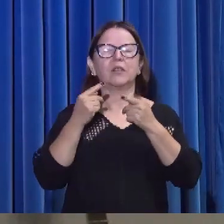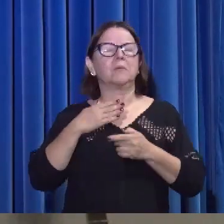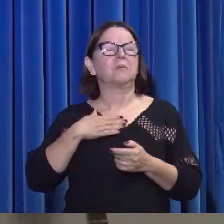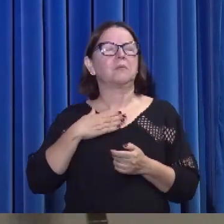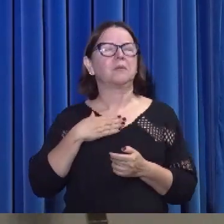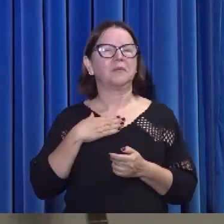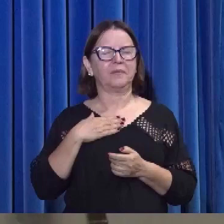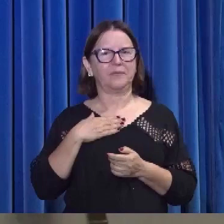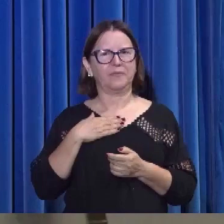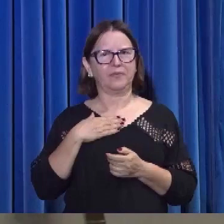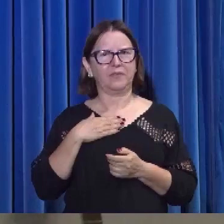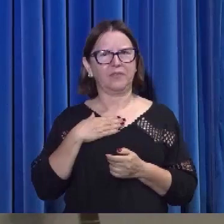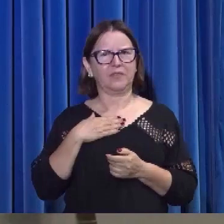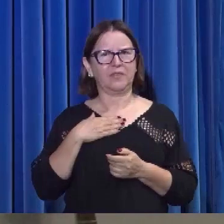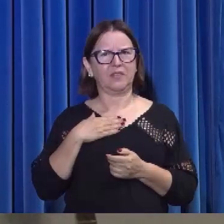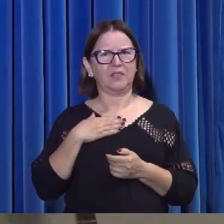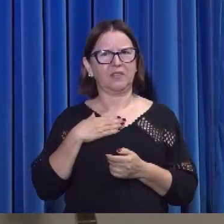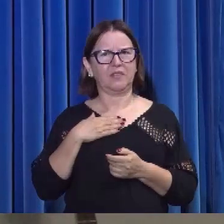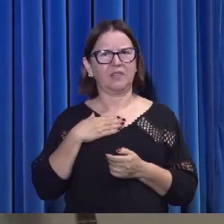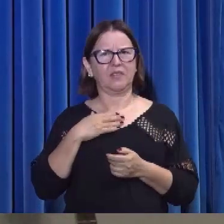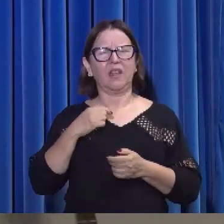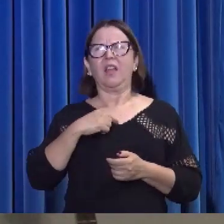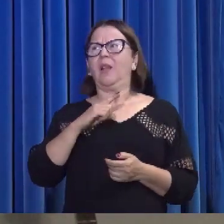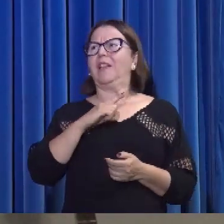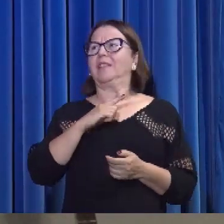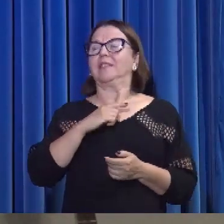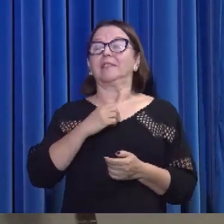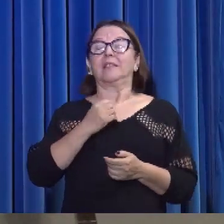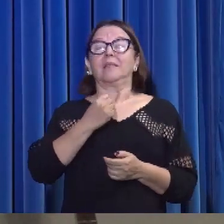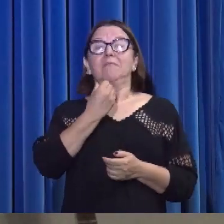mim: eu tenho um bom coração.